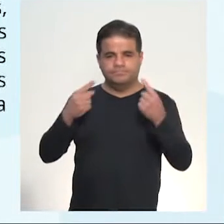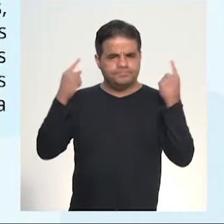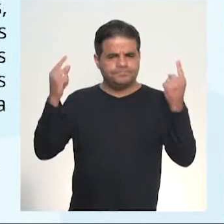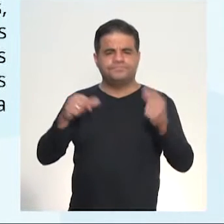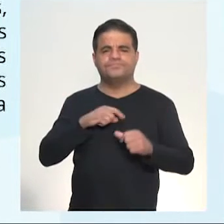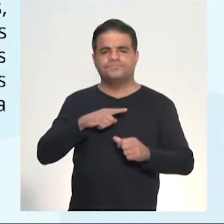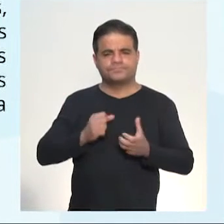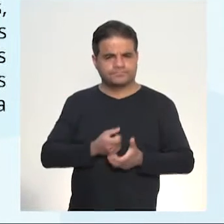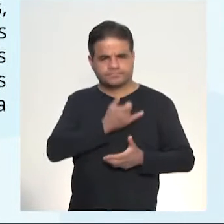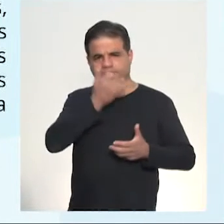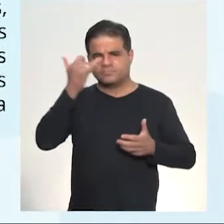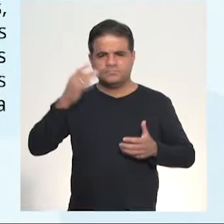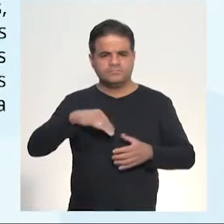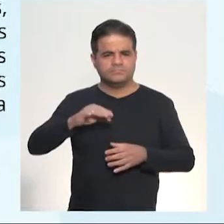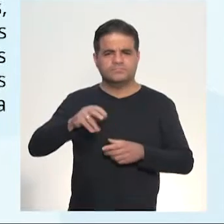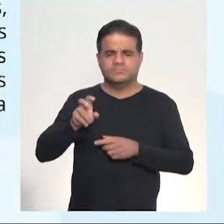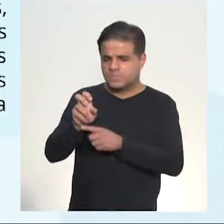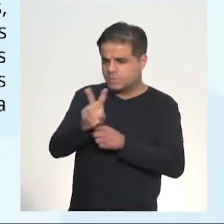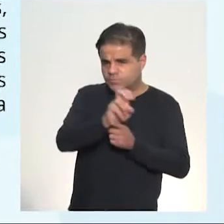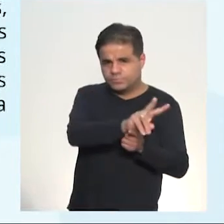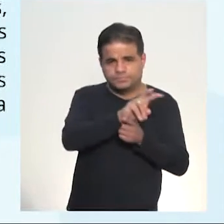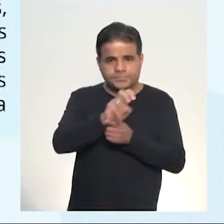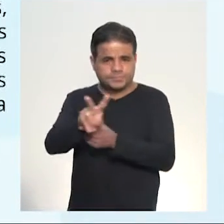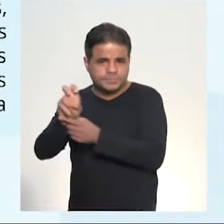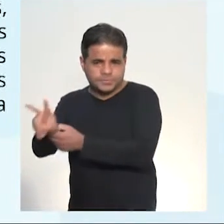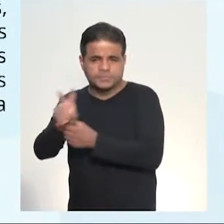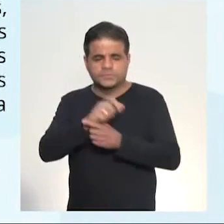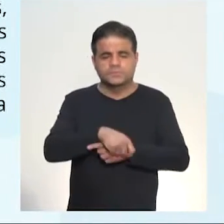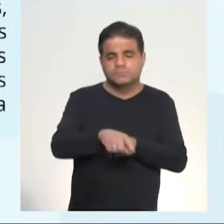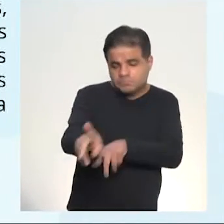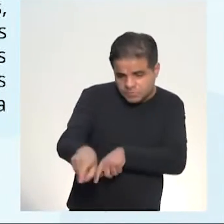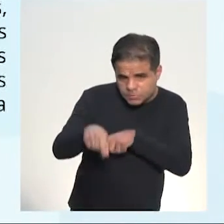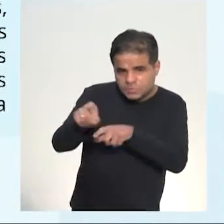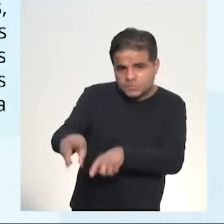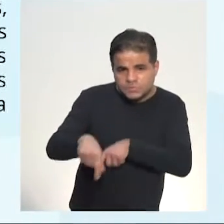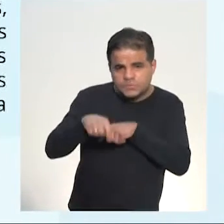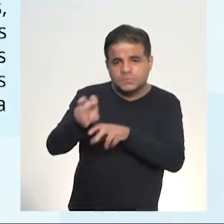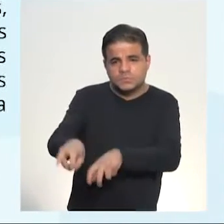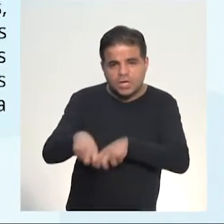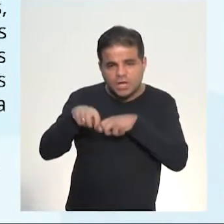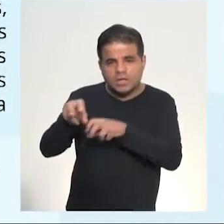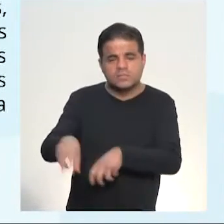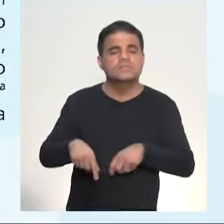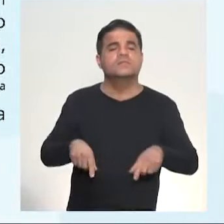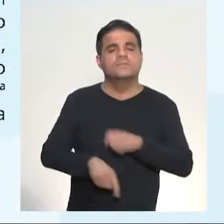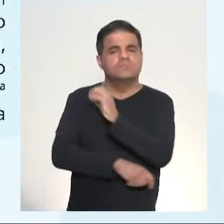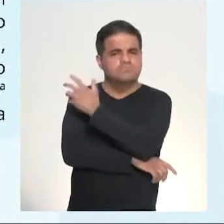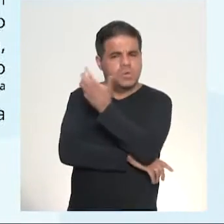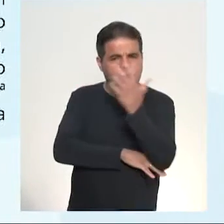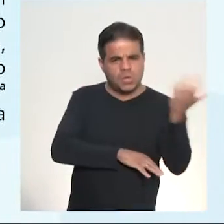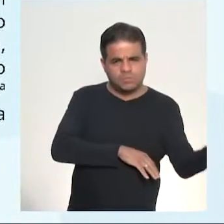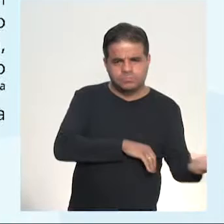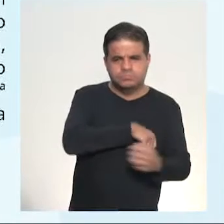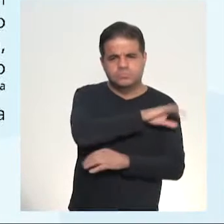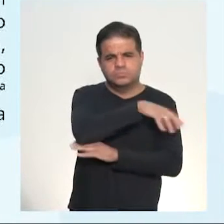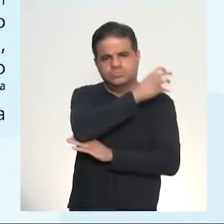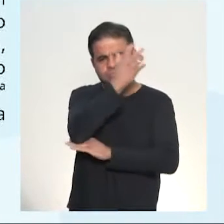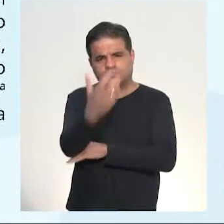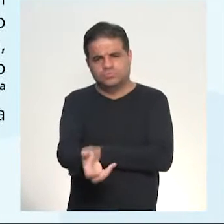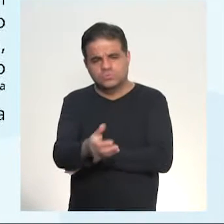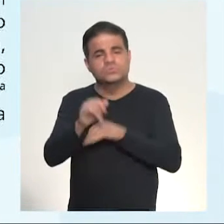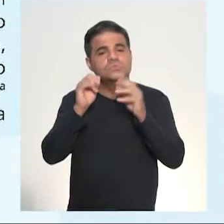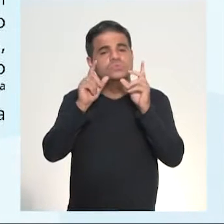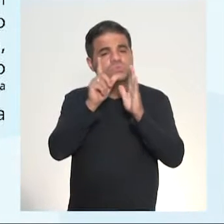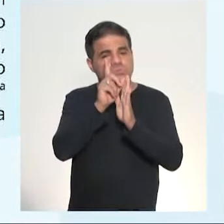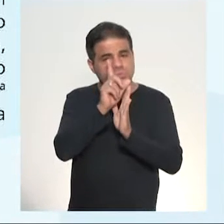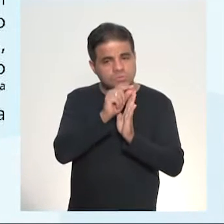a grande quantidade de inseticida utilizado pela agricultura e o desmatamento, né? Aí vamos lá, o artigo de